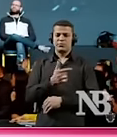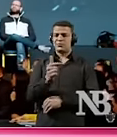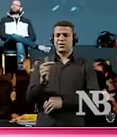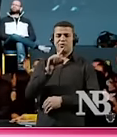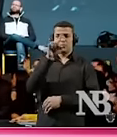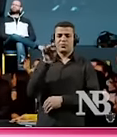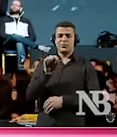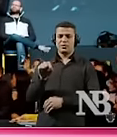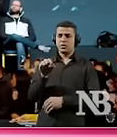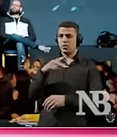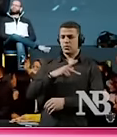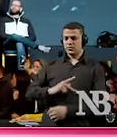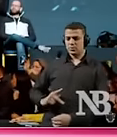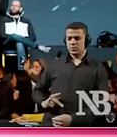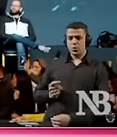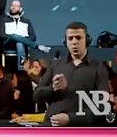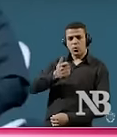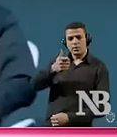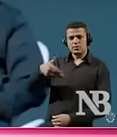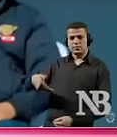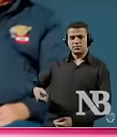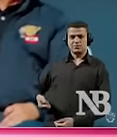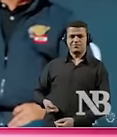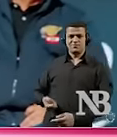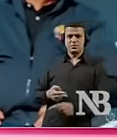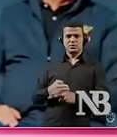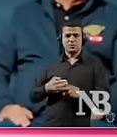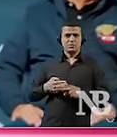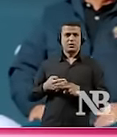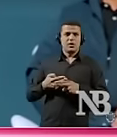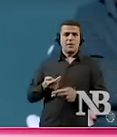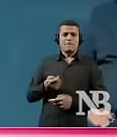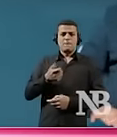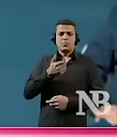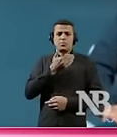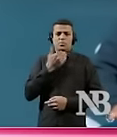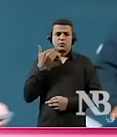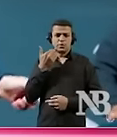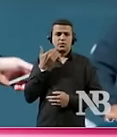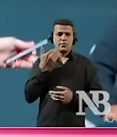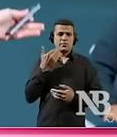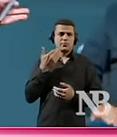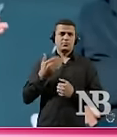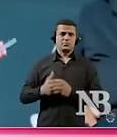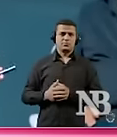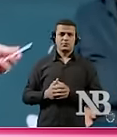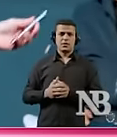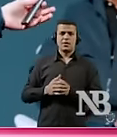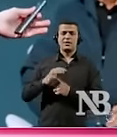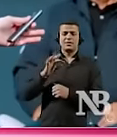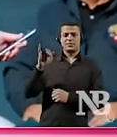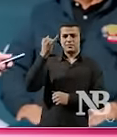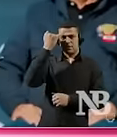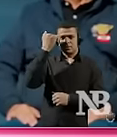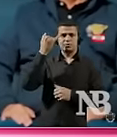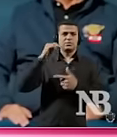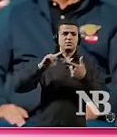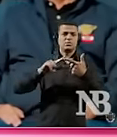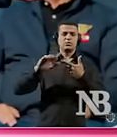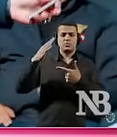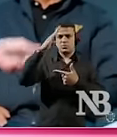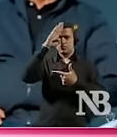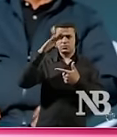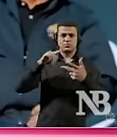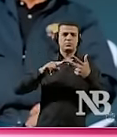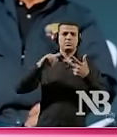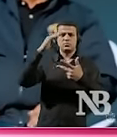presidente quase morreu, né, com uma facada. Nós temos aqui diversos representantes, né, Tarcísio, Jorginho, Michele, outros